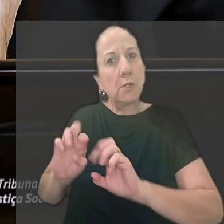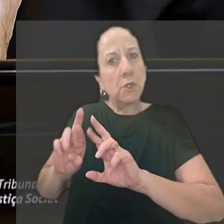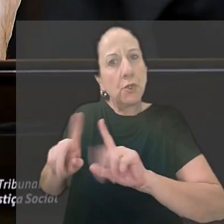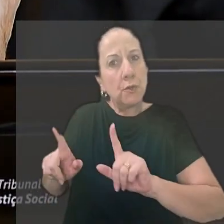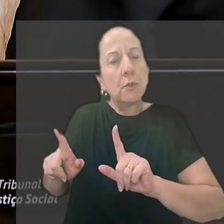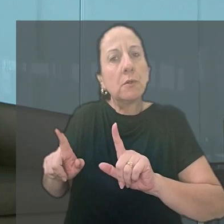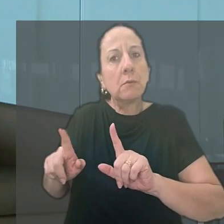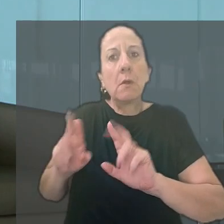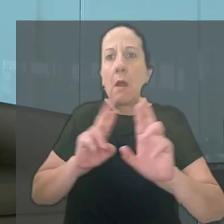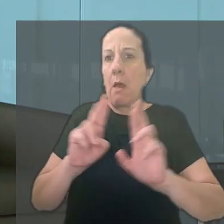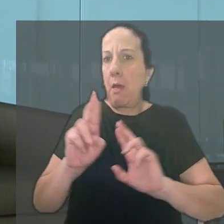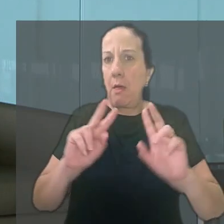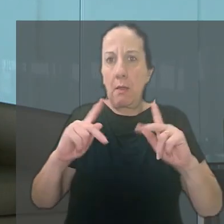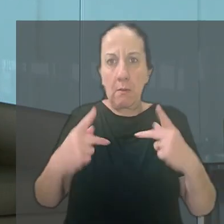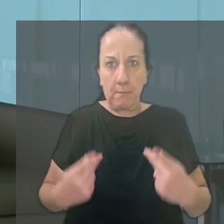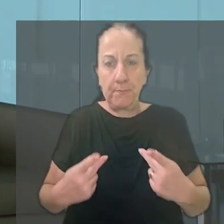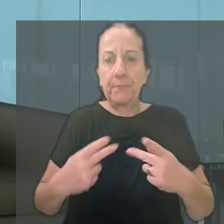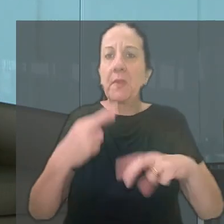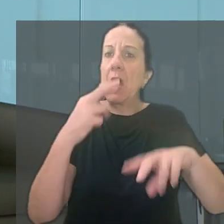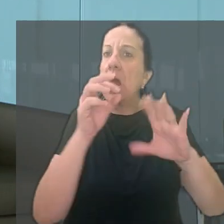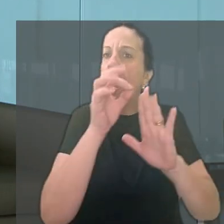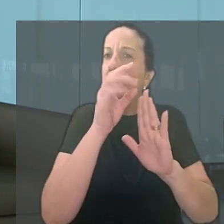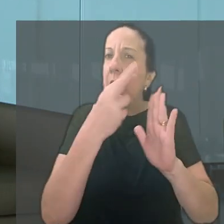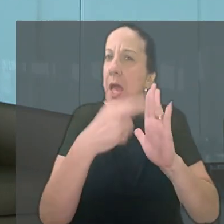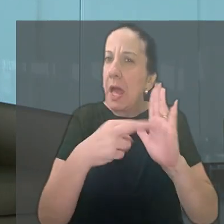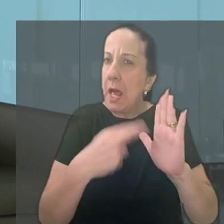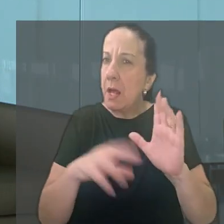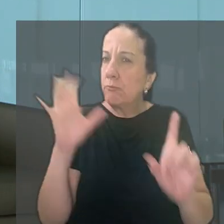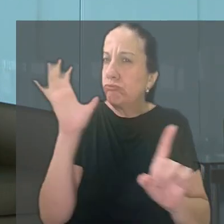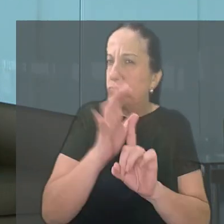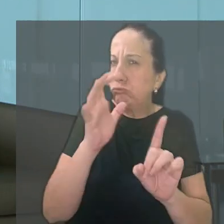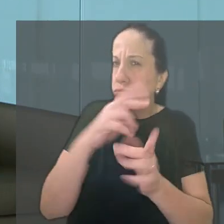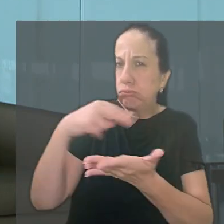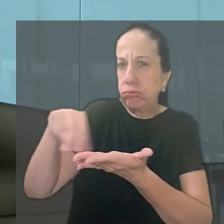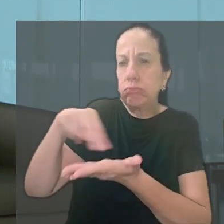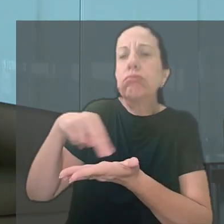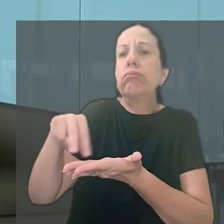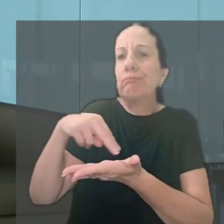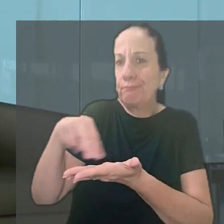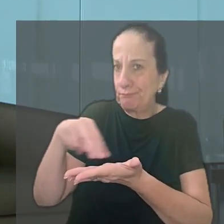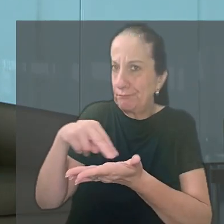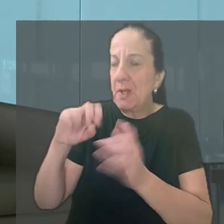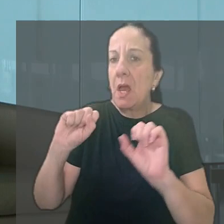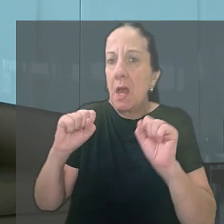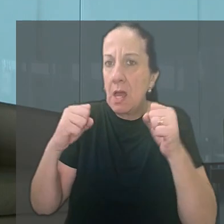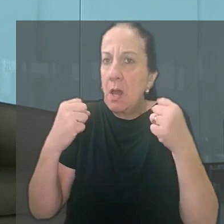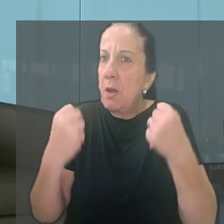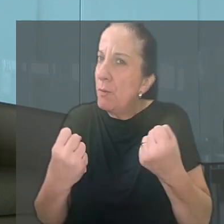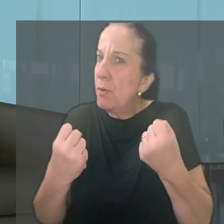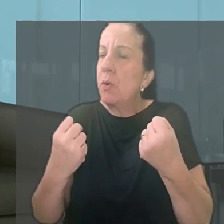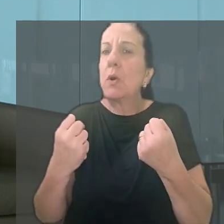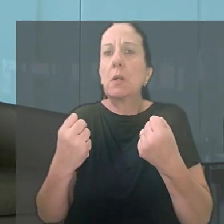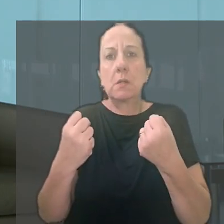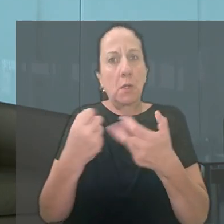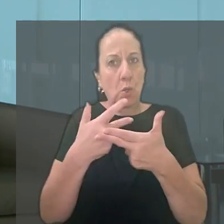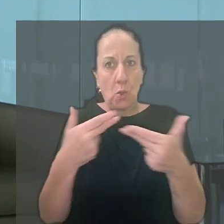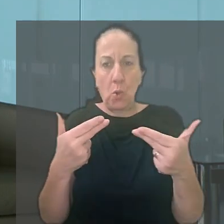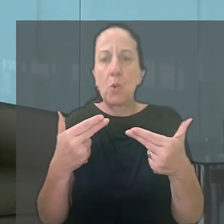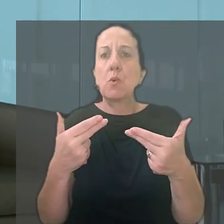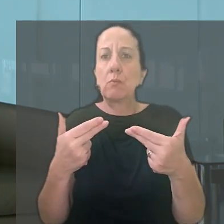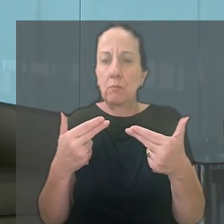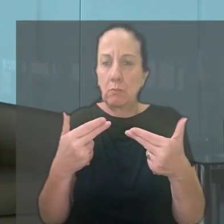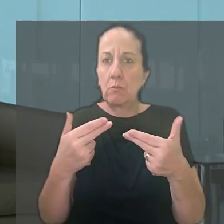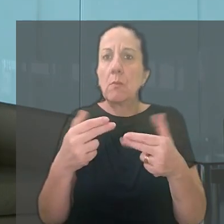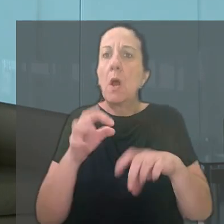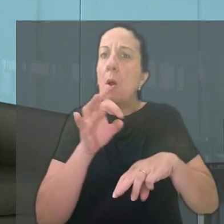da pessoa humana. O relator entendeu que a conduta foi um ataque à coreógrafa e que foram reforçados estereótipos. De